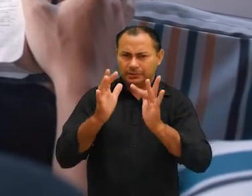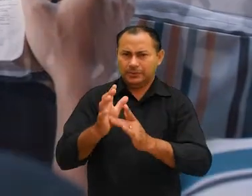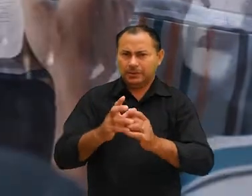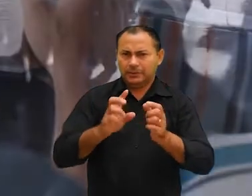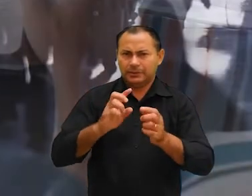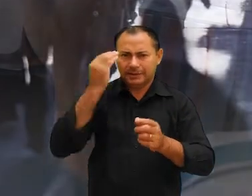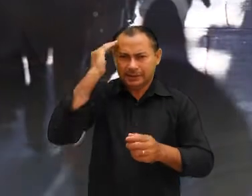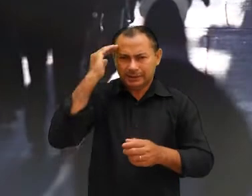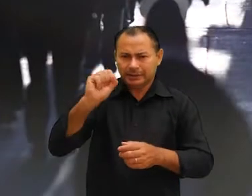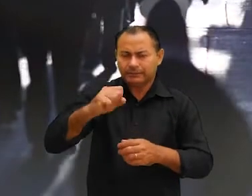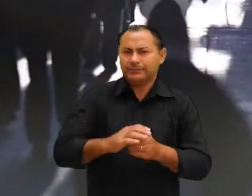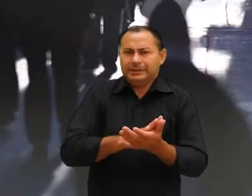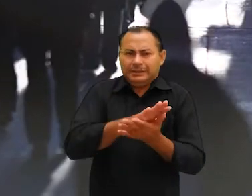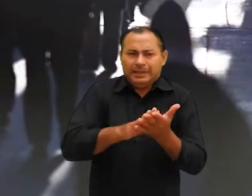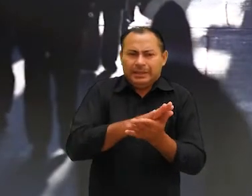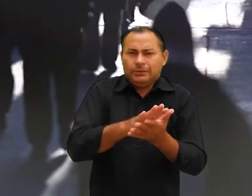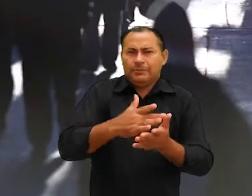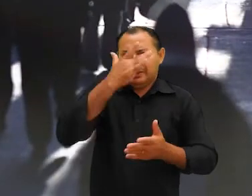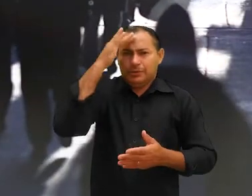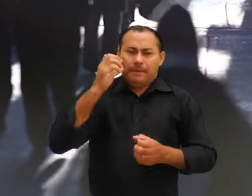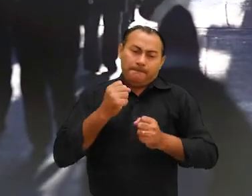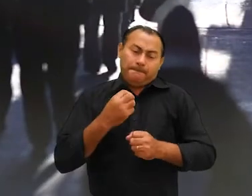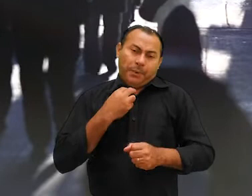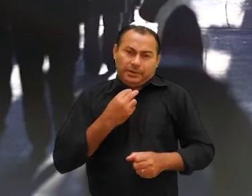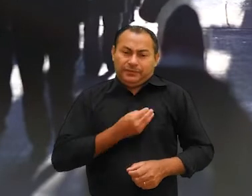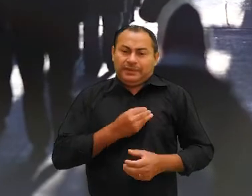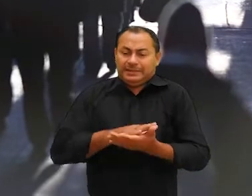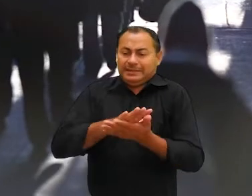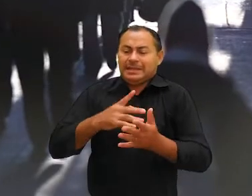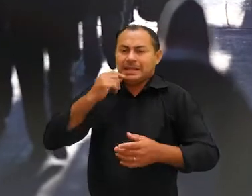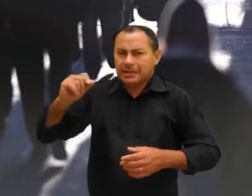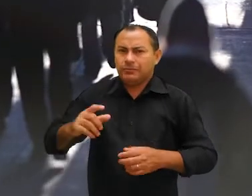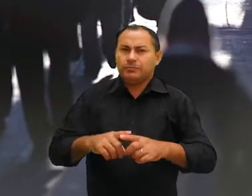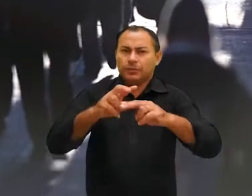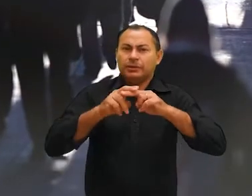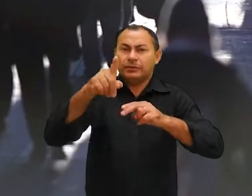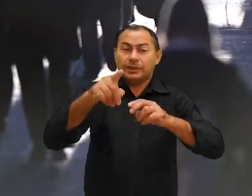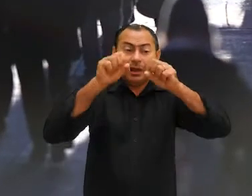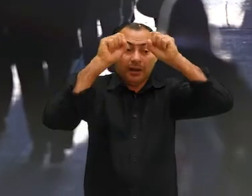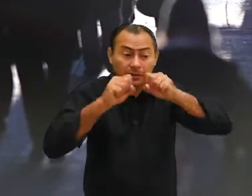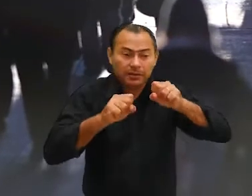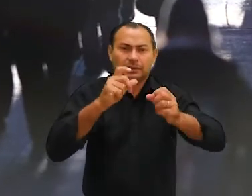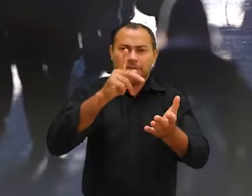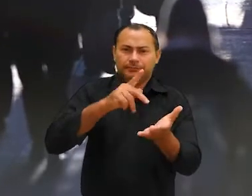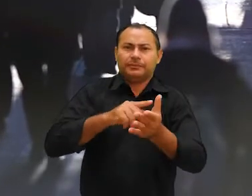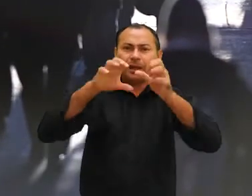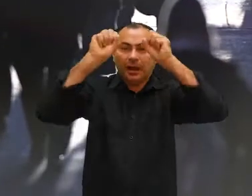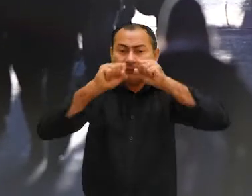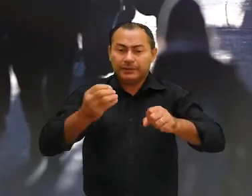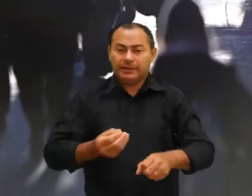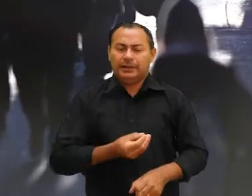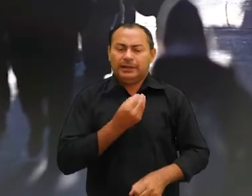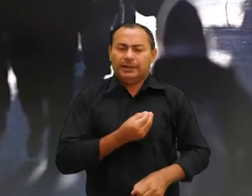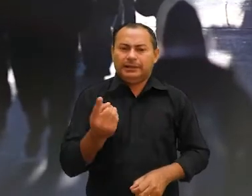interpretado assim ó nenhum ser humano pode viver sem sal por isso vocês são o princípio doador da vida verdadeira